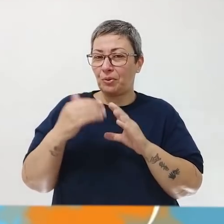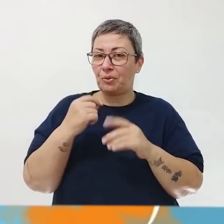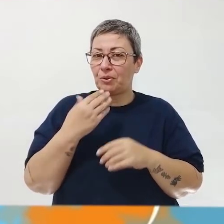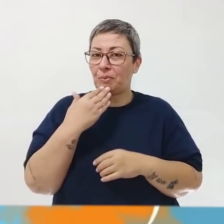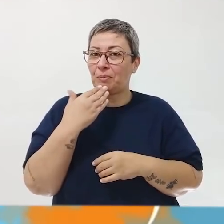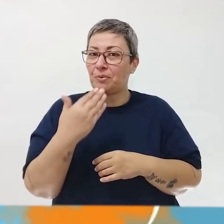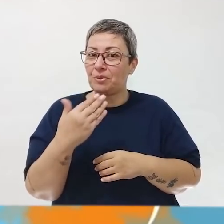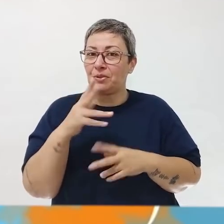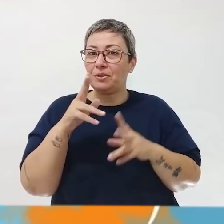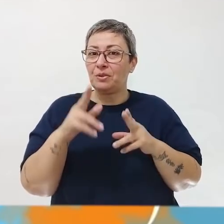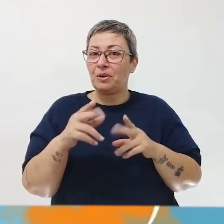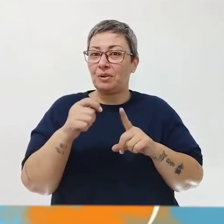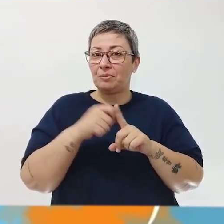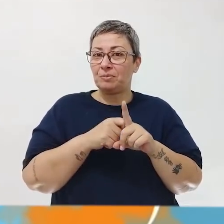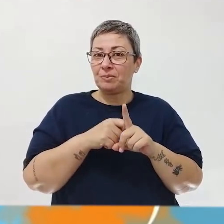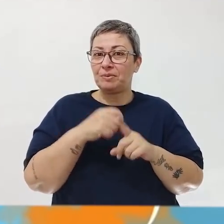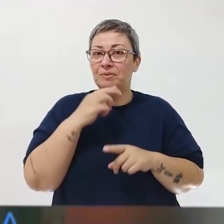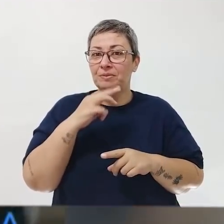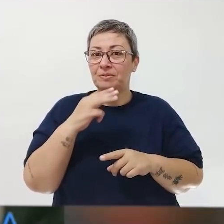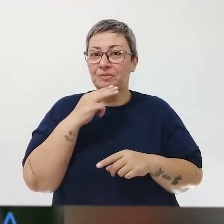conforme eu havia pedido na aula de março?